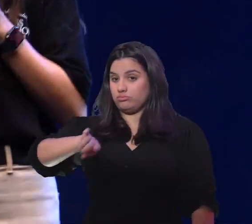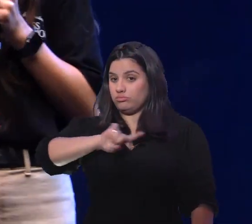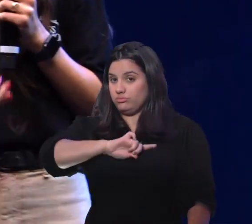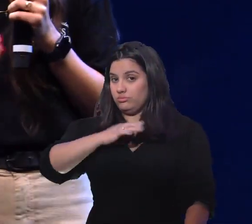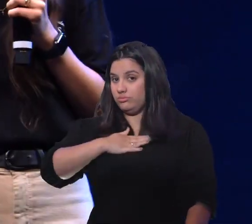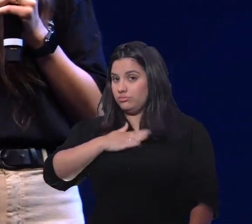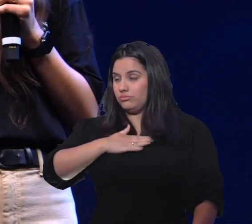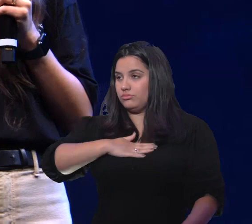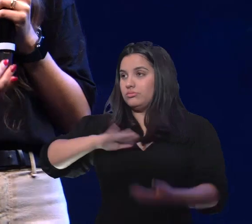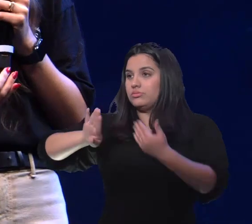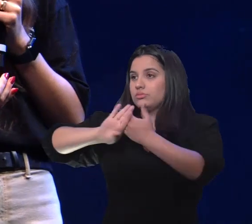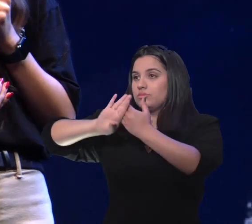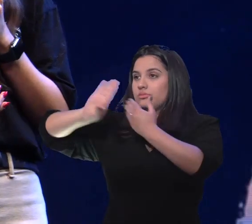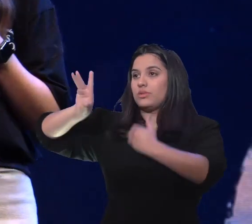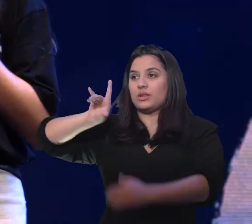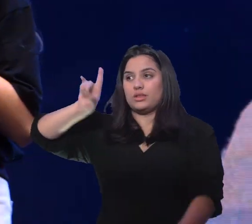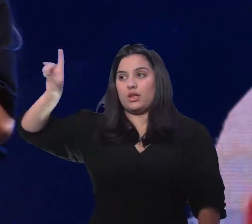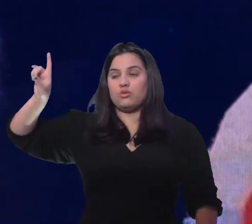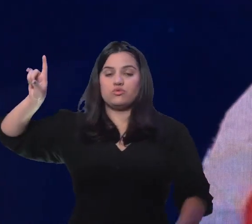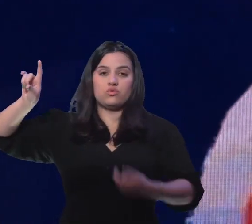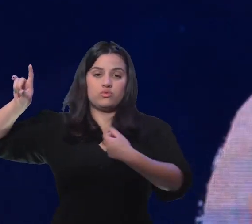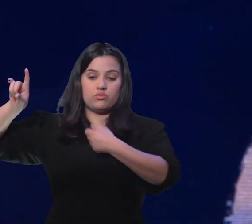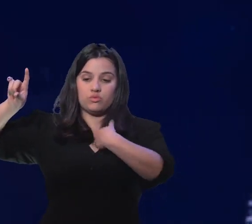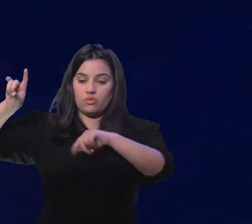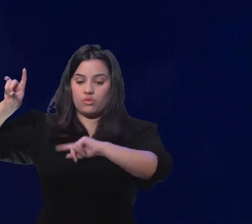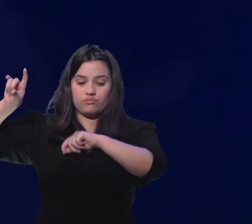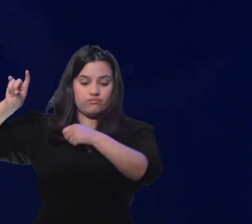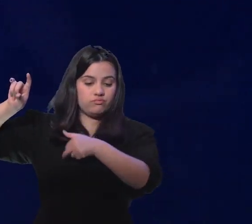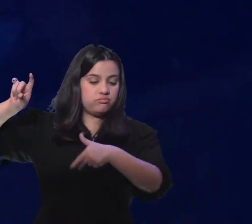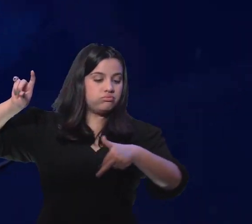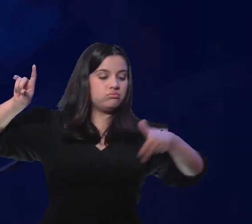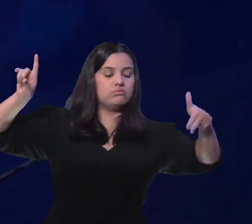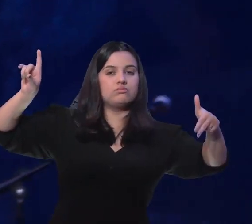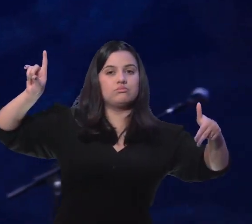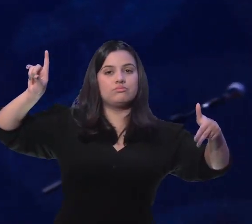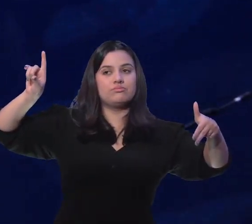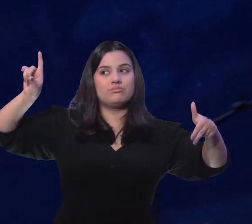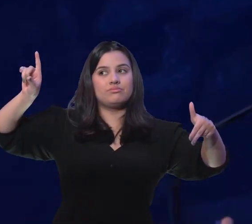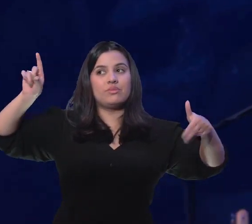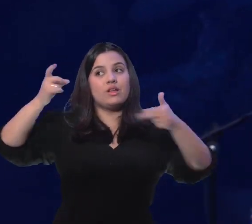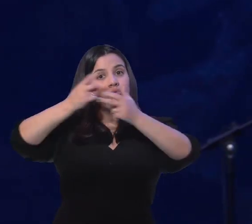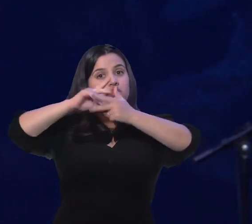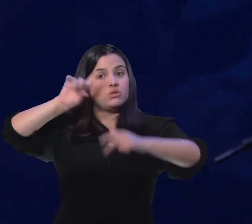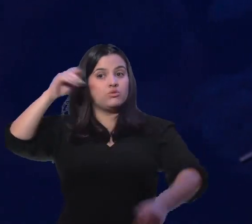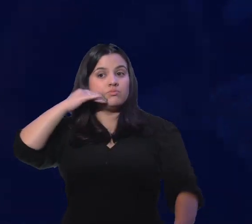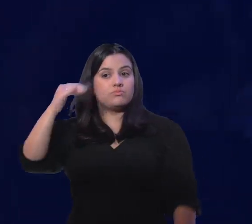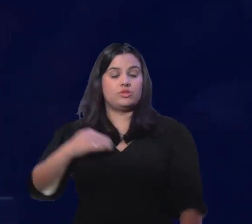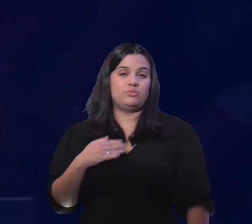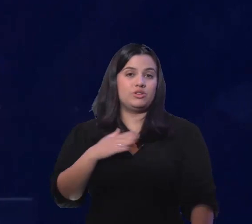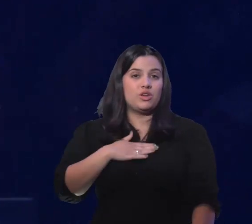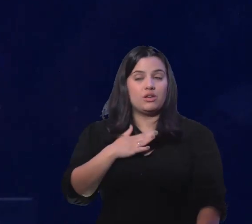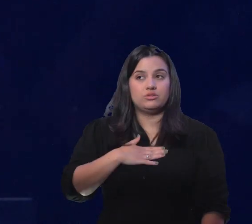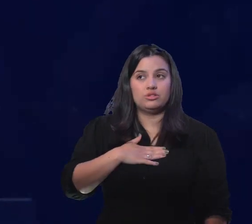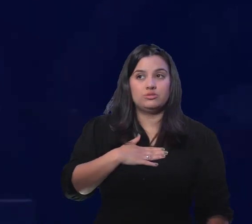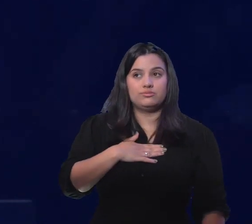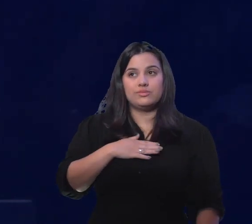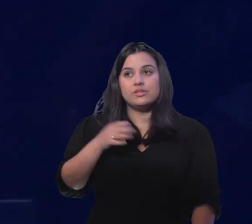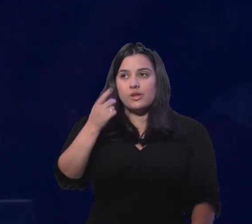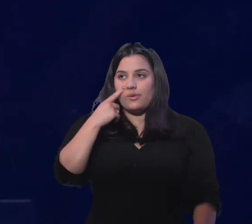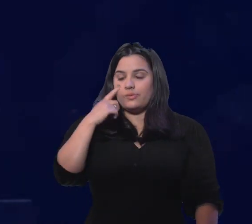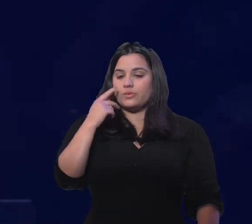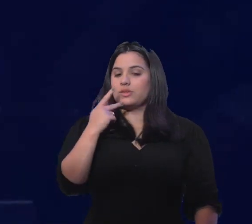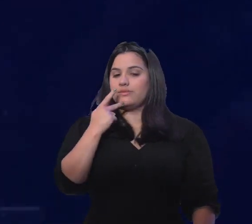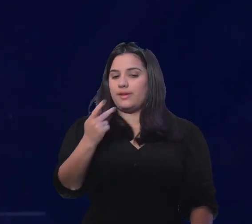A gente caminha para longe de Deus quando a gente desobedece aquilo que ele nos pede para fazer. Olha o que diz